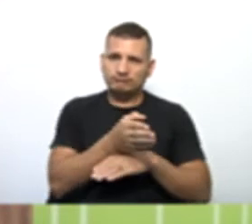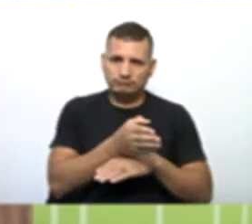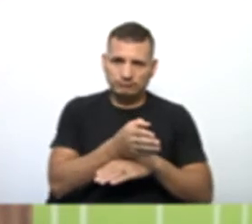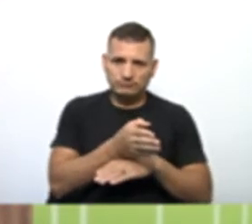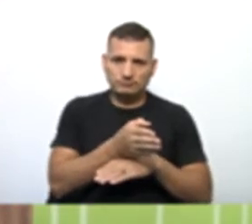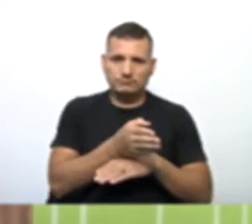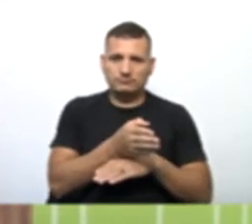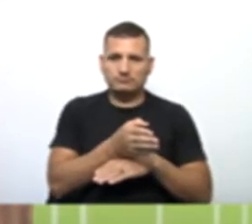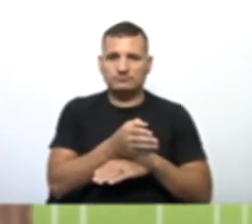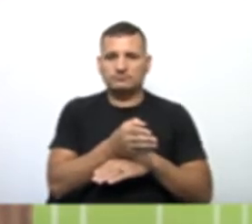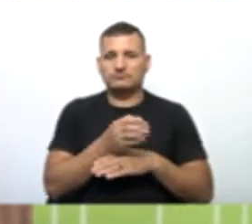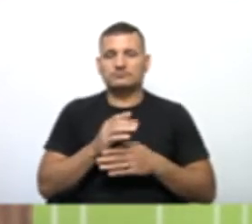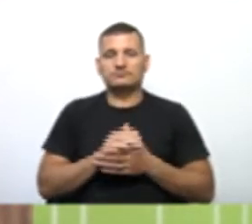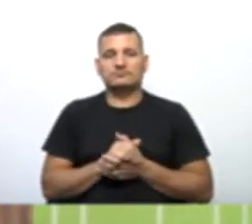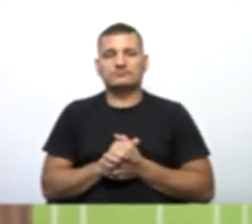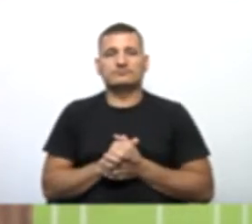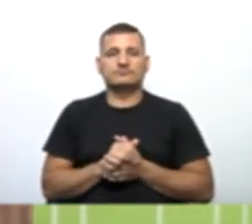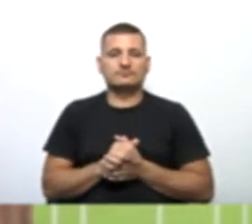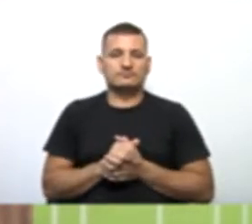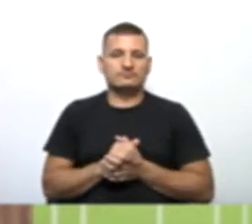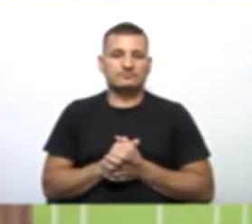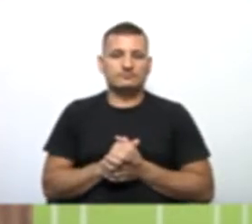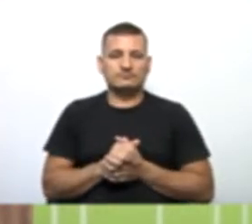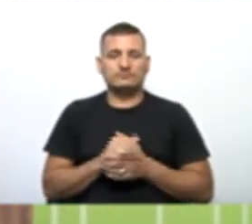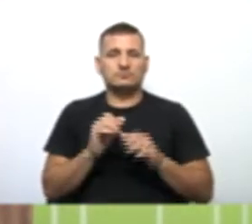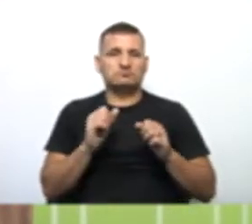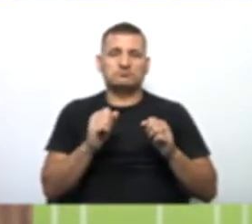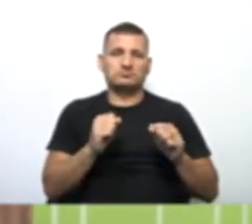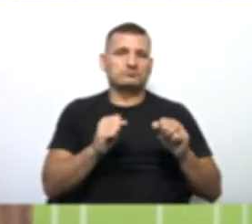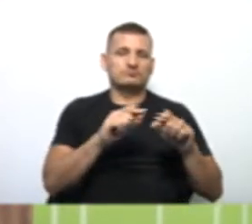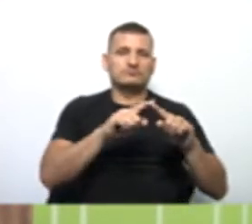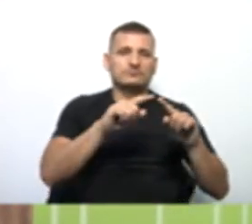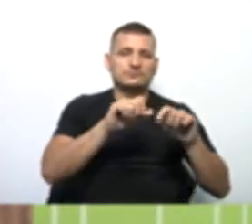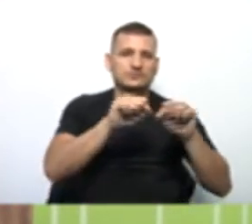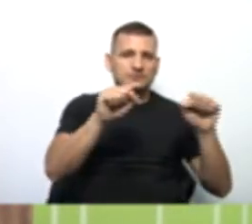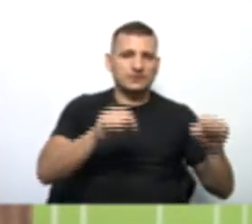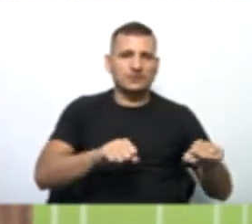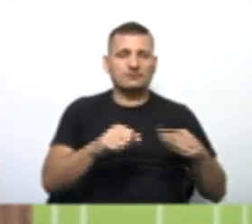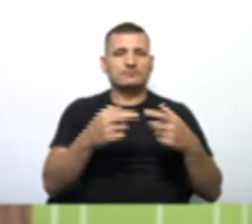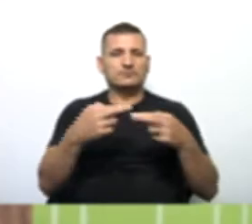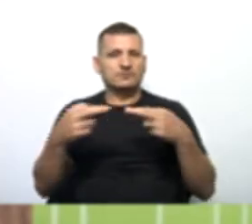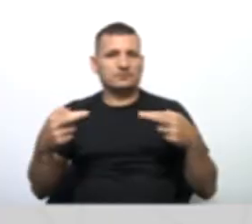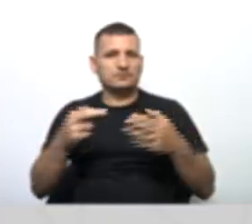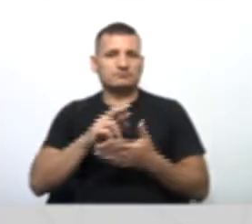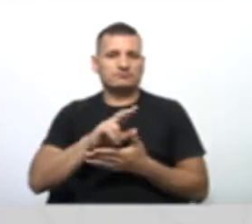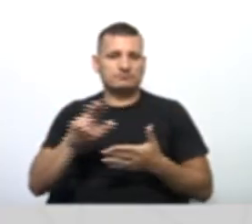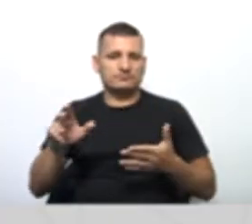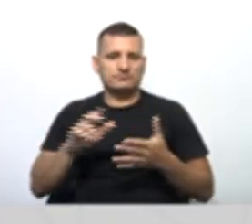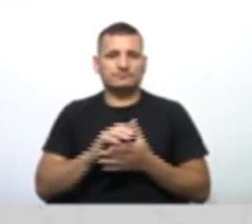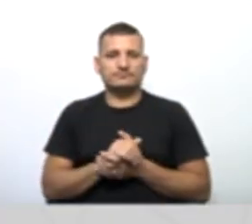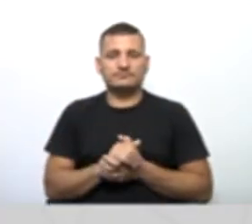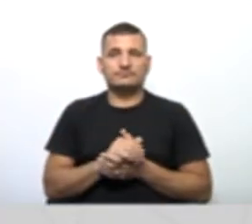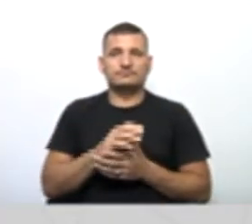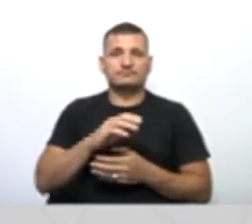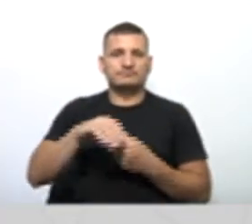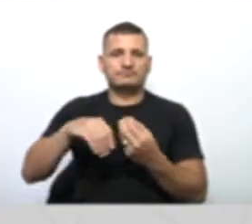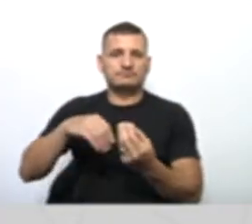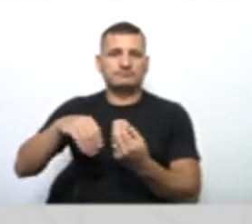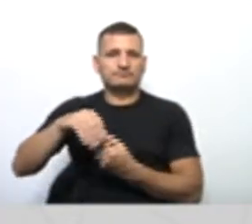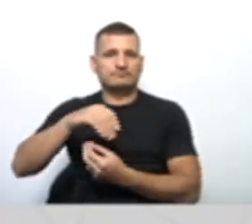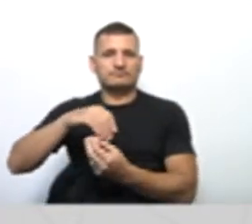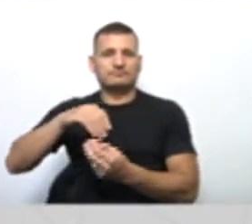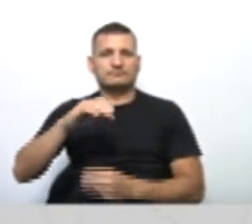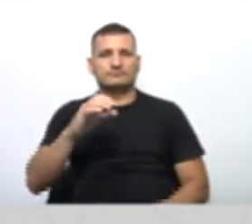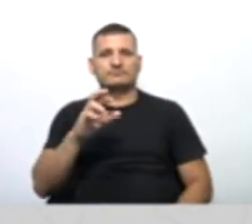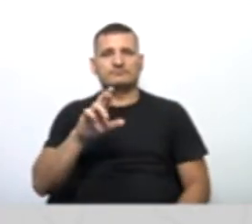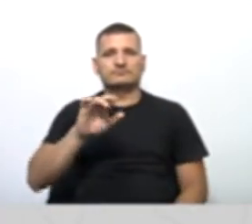acessá-la. Então, isso é princípio de autenticação que pode ter nos sistemas, nas redes, etc. Sim. A criptografia.